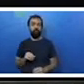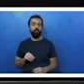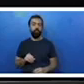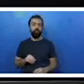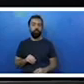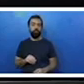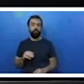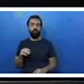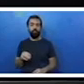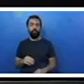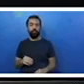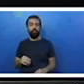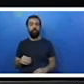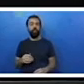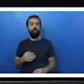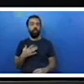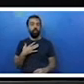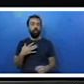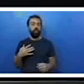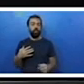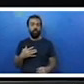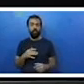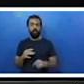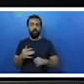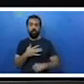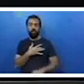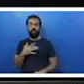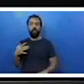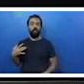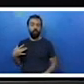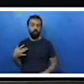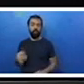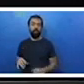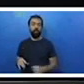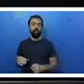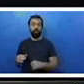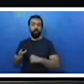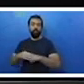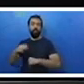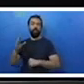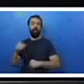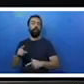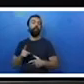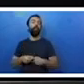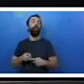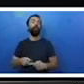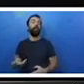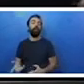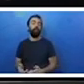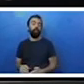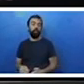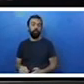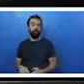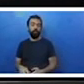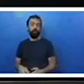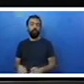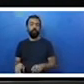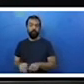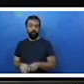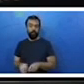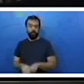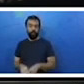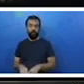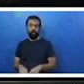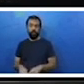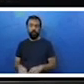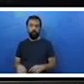prática, os benefícios de se fazer ela, o que nós ganhamos quando nós praticamos esse tipo de atividade, e ainda vamos